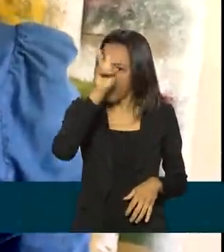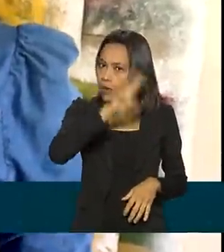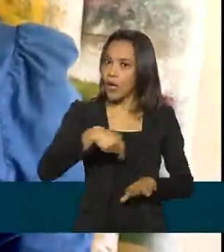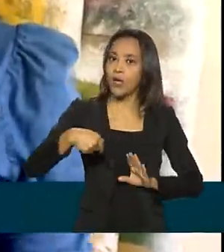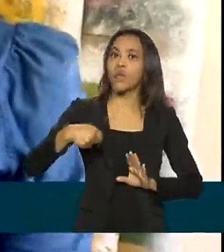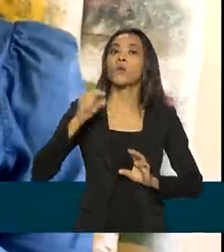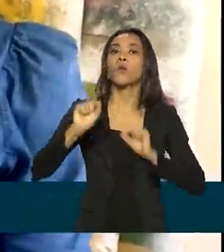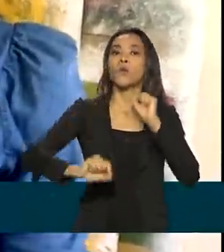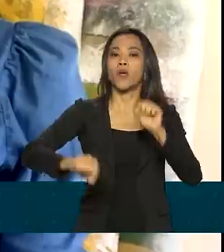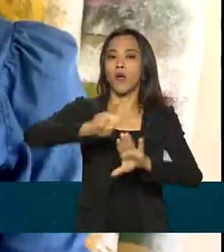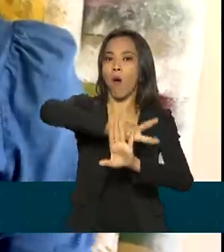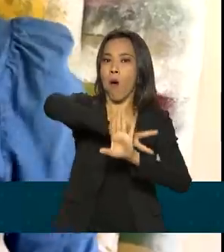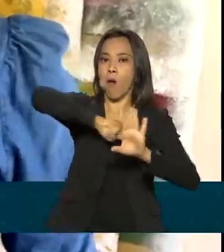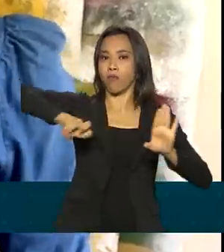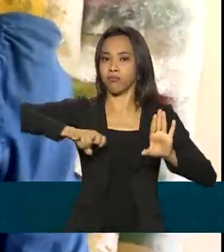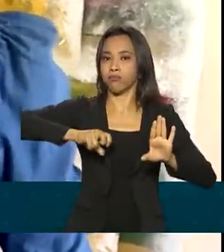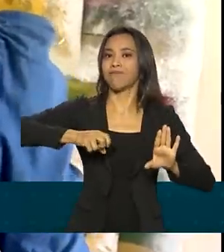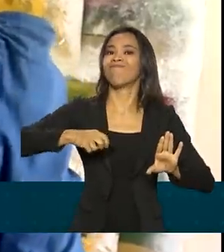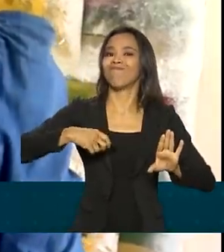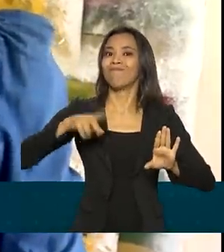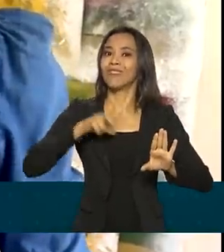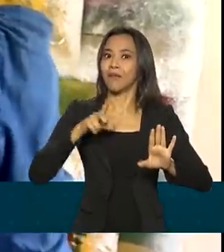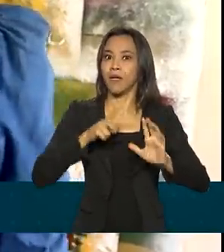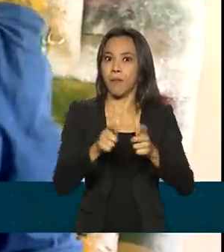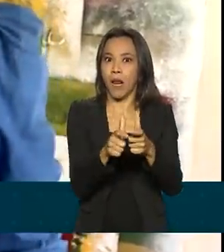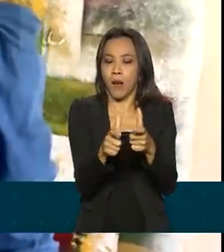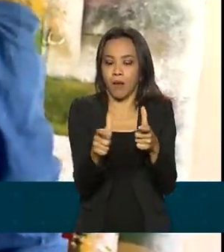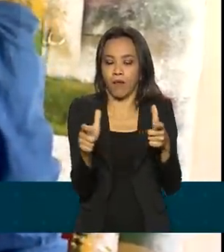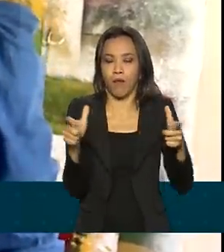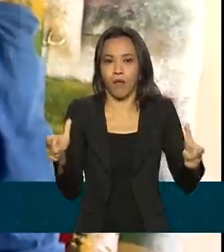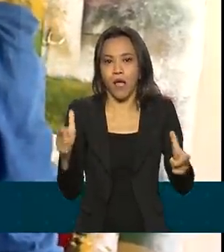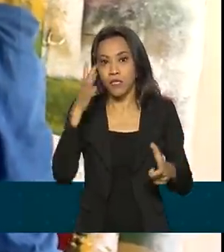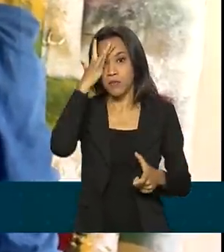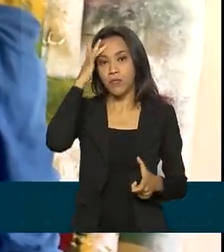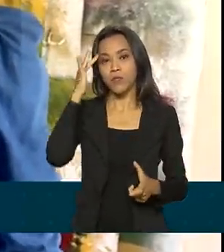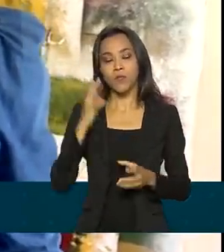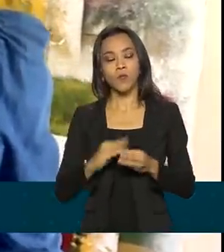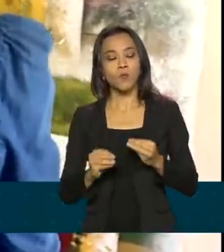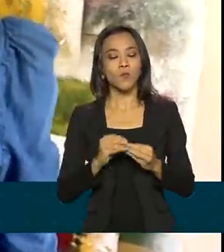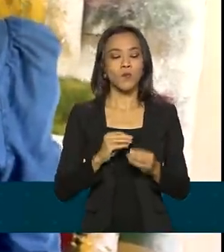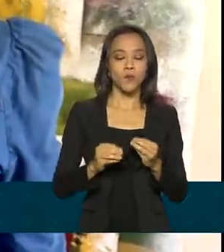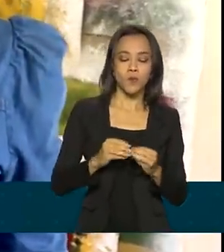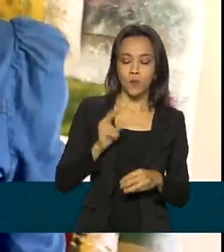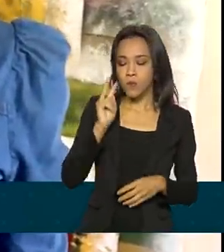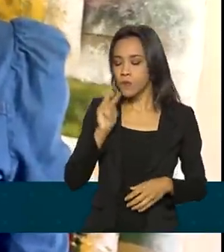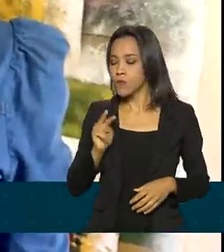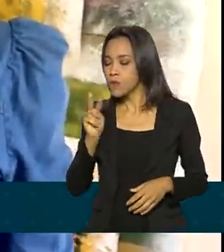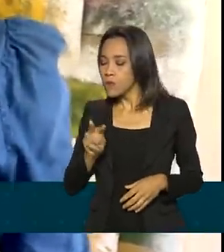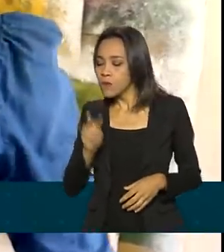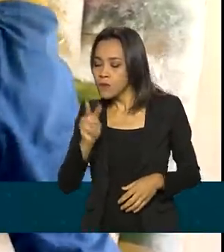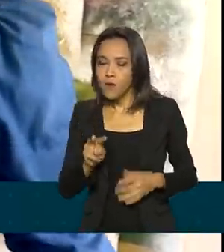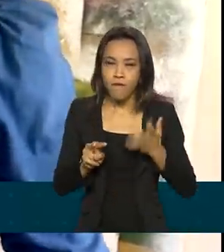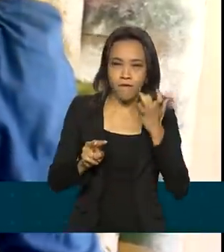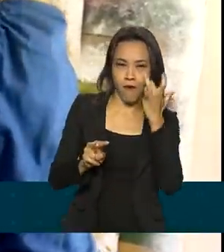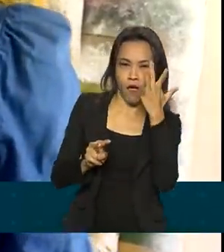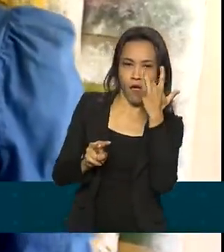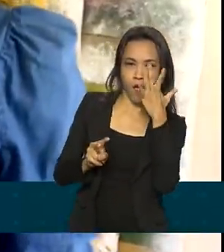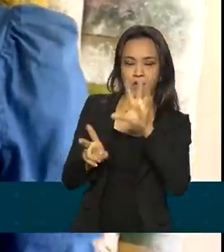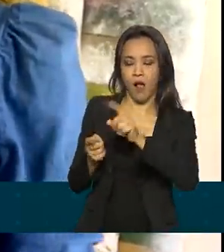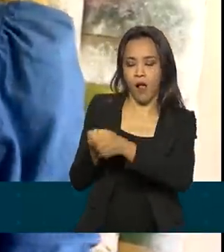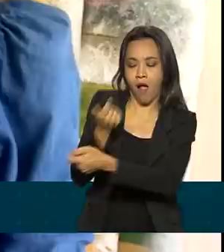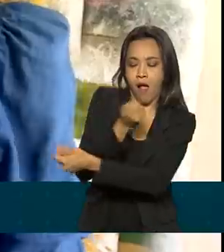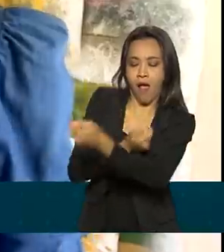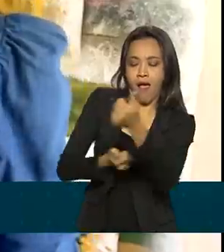fraudes virtuais também crescem nesse período os aproveitadores sabem que fica mais fácil enganar quem